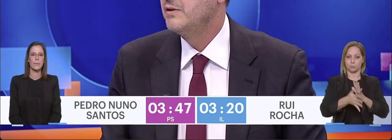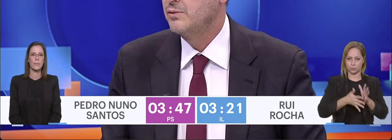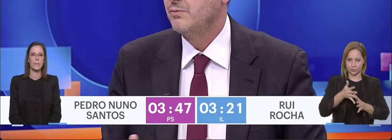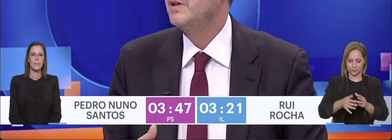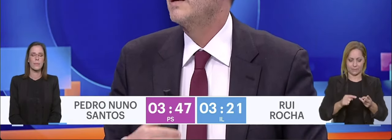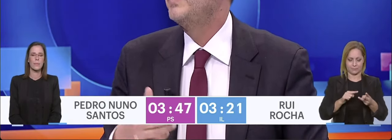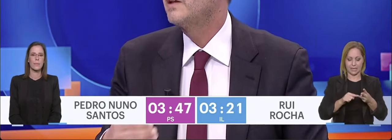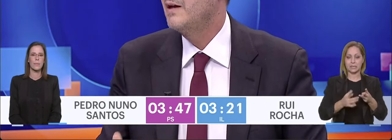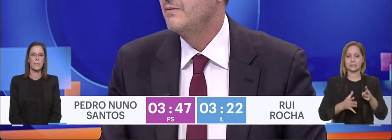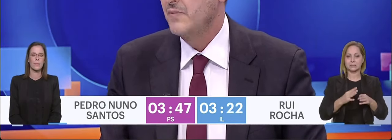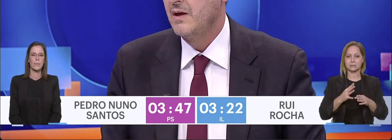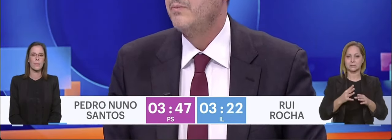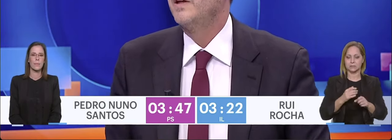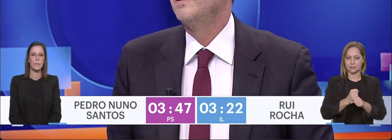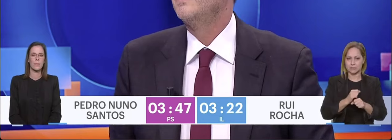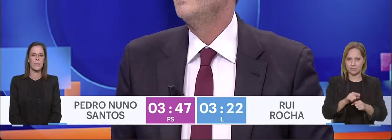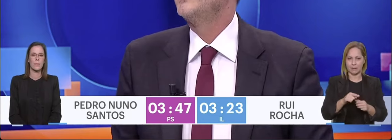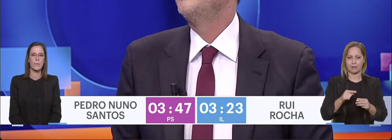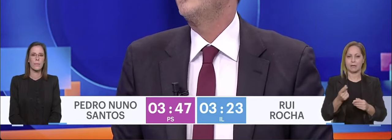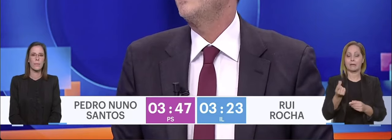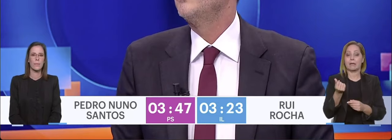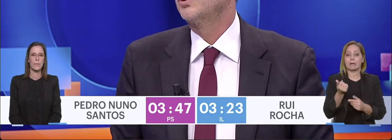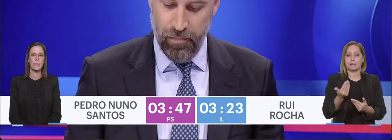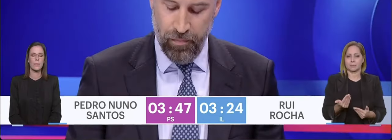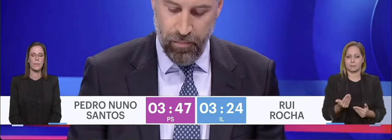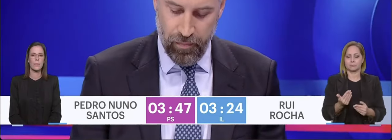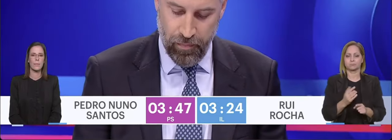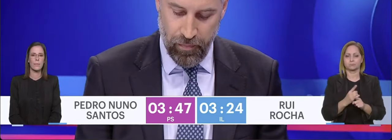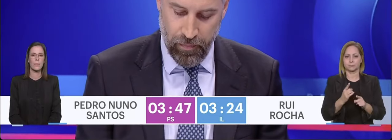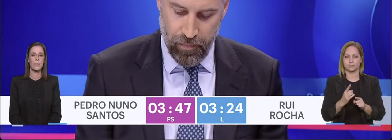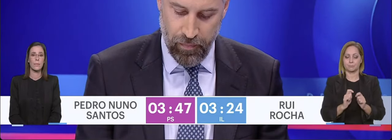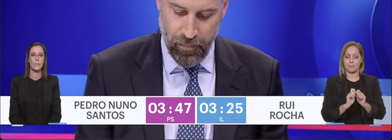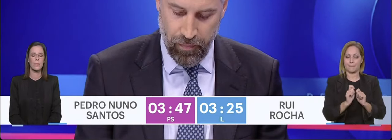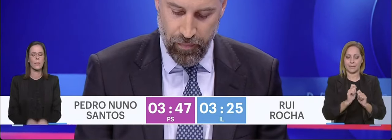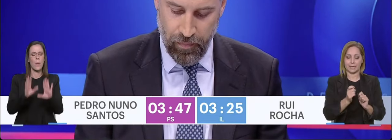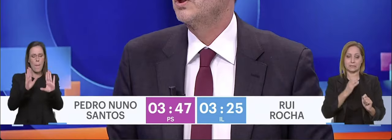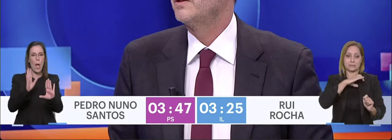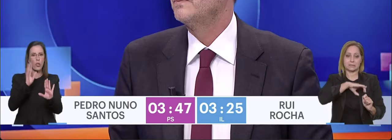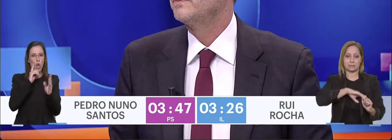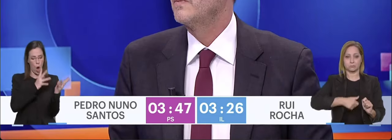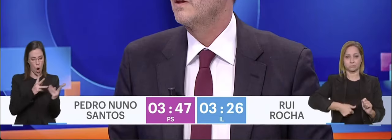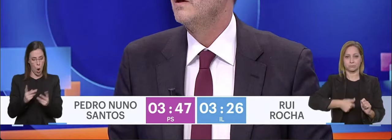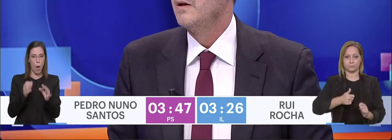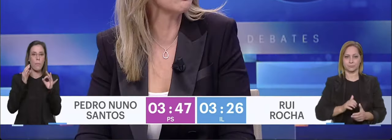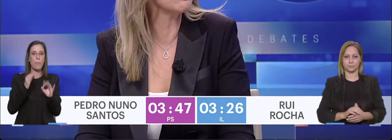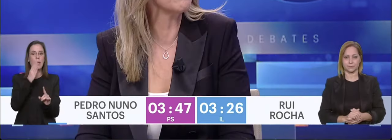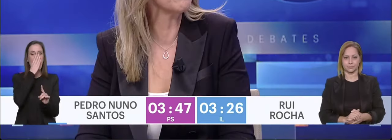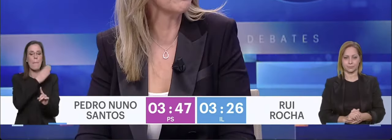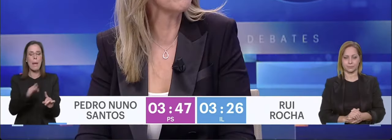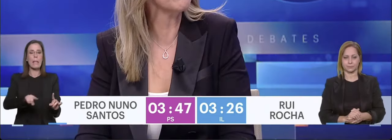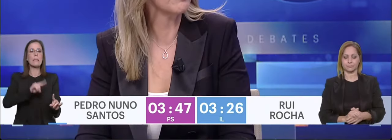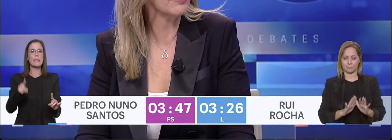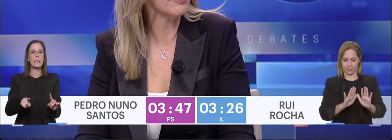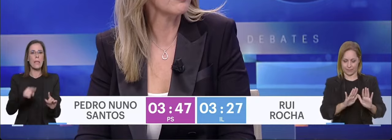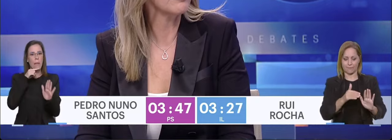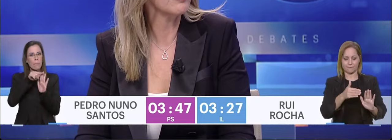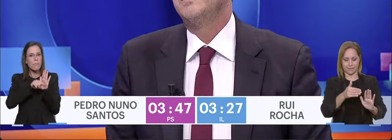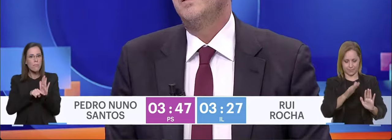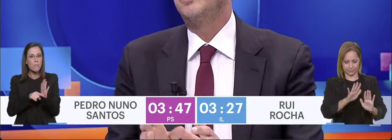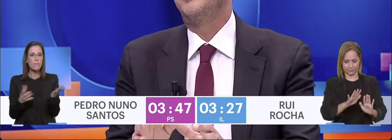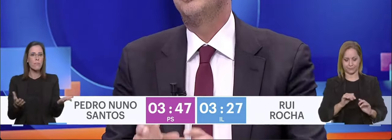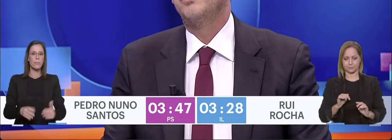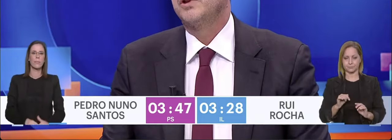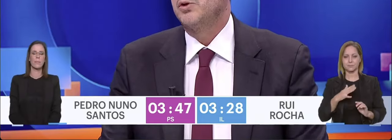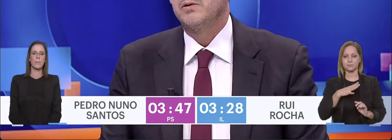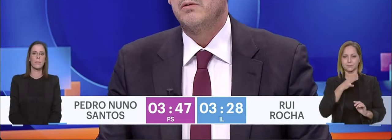desenvolvimento de capital para quê para pagarmos melhores salários já fizeram as contas a aplicação dessas medidas Eu já lá vou claro mas deixa-me